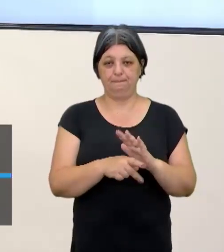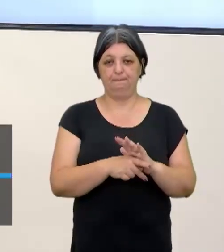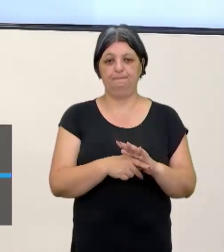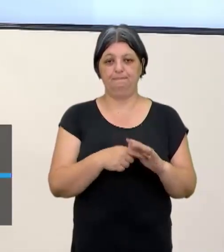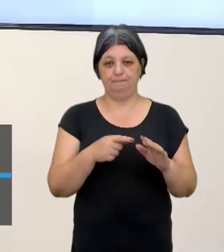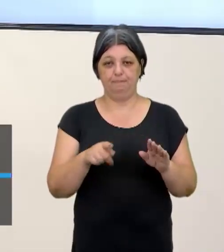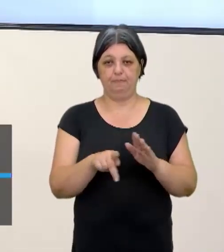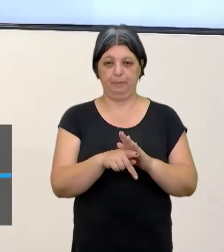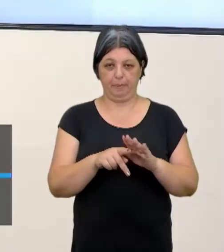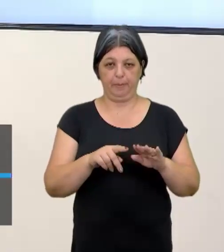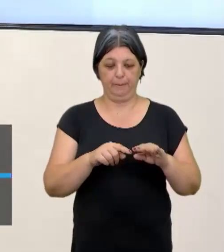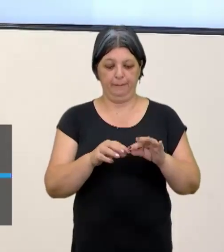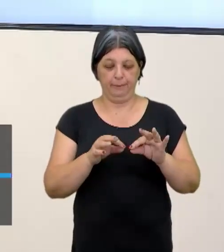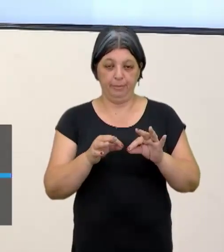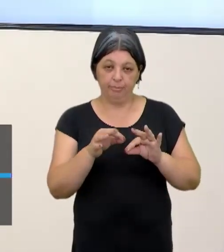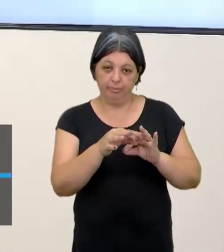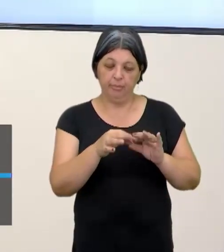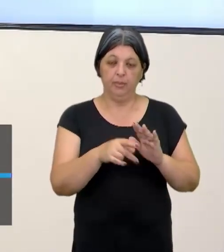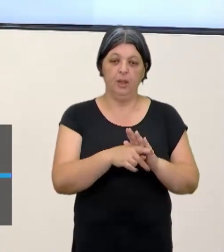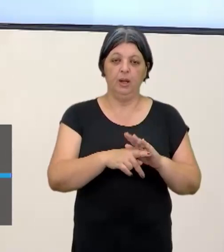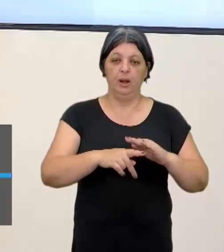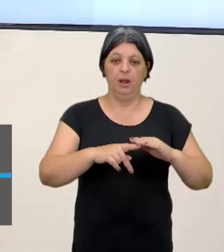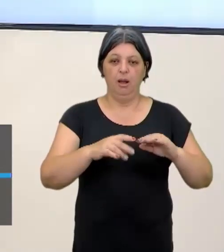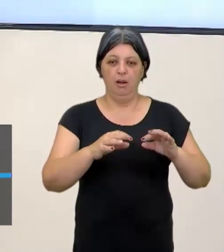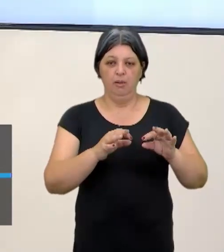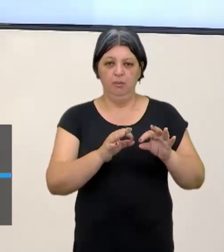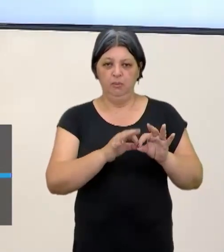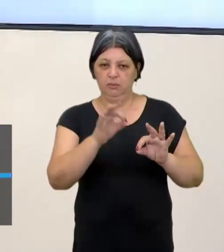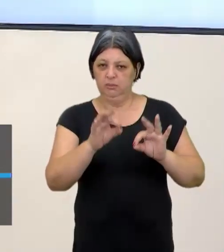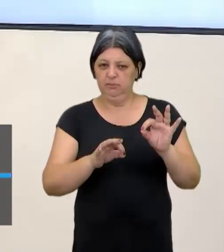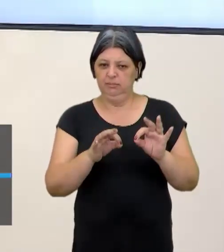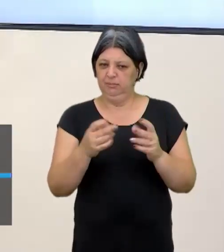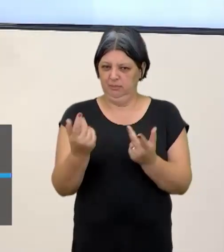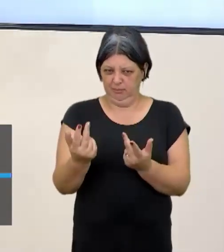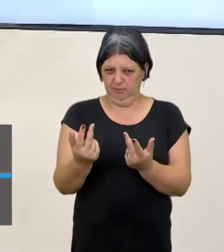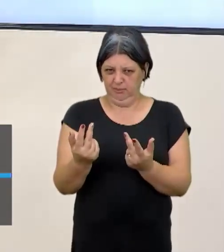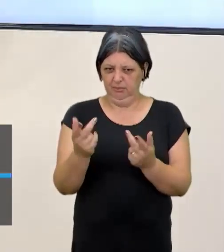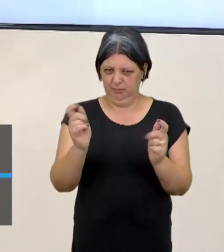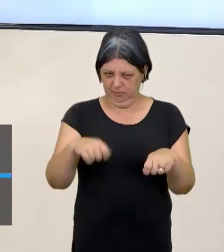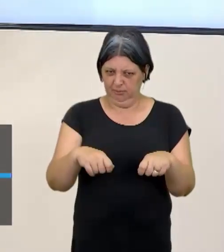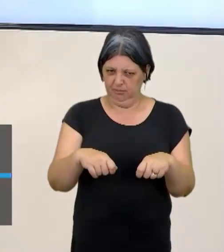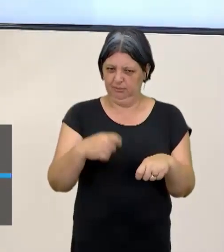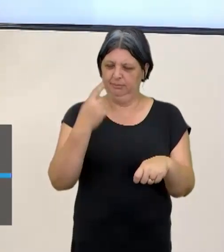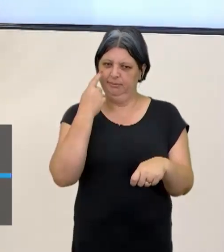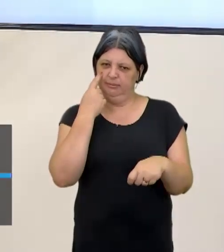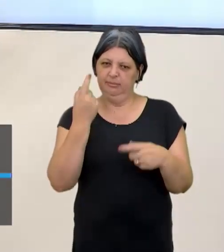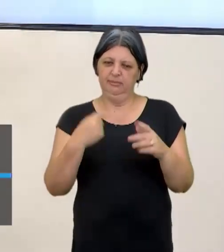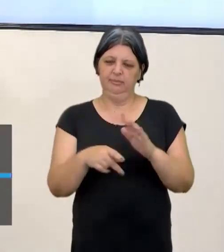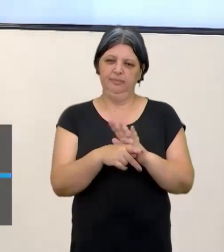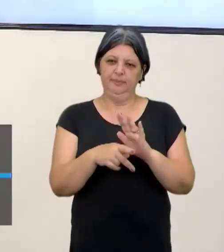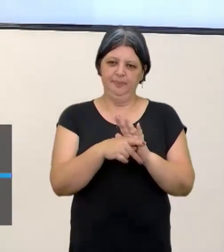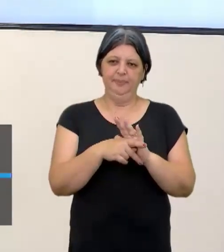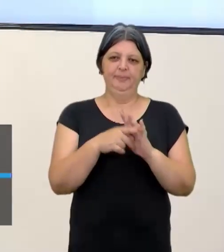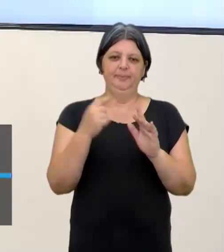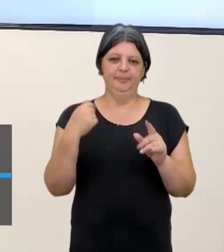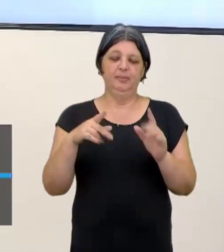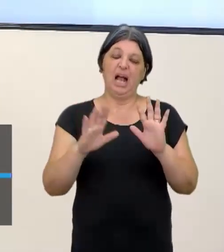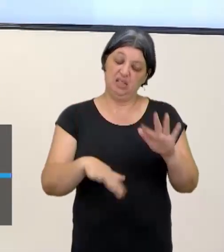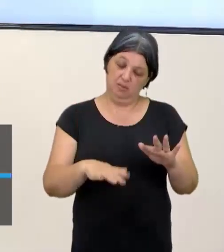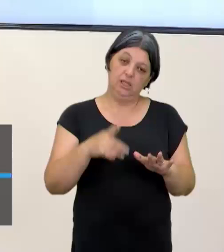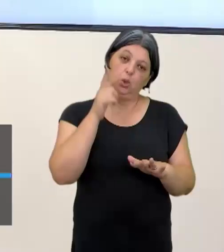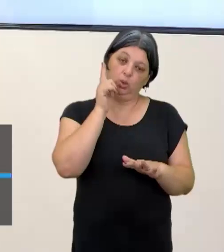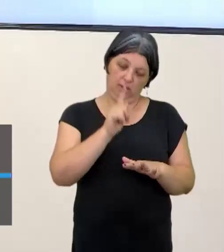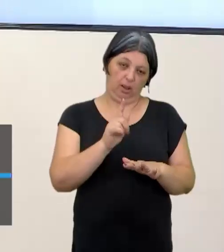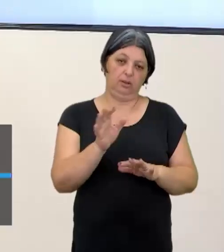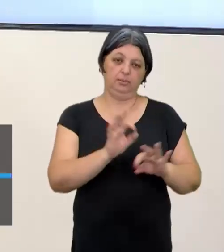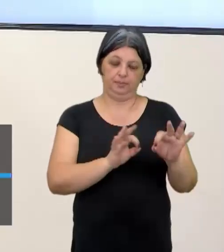com quadrado, encaixar e dar 360, mas será que o octógono com triângulo daria? Ah, mas eu vi o hexágono com triângulo, deu para encaixar. Então, às vezes, eu